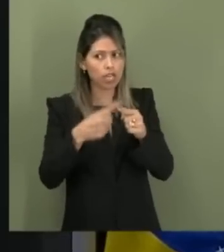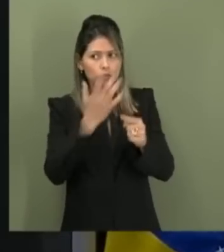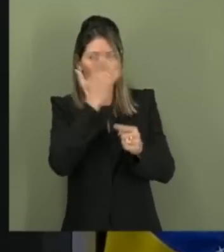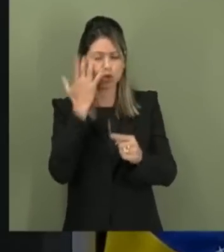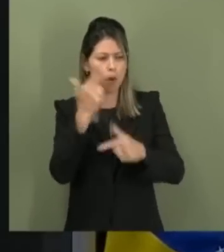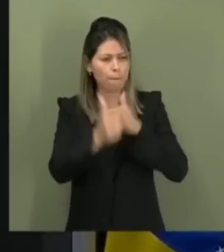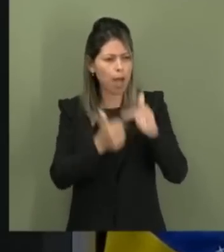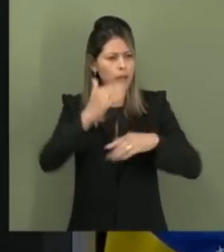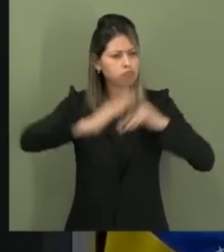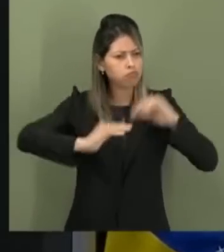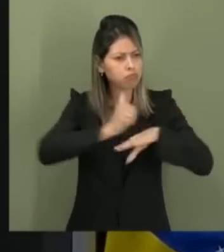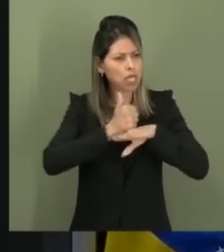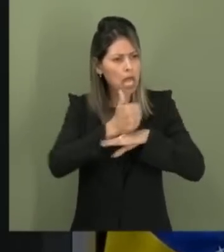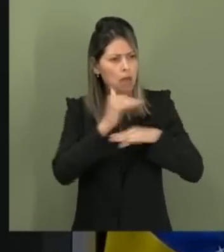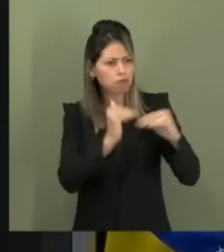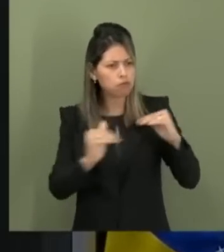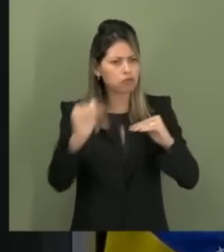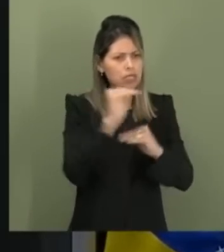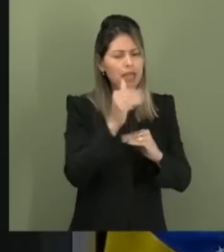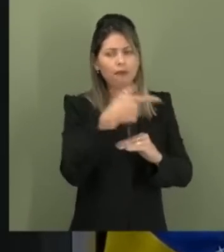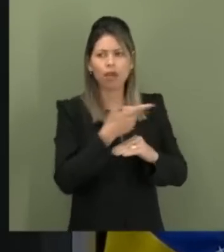Prevê também esse projeto, presidente,